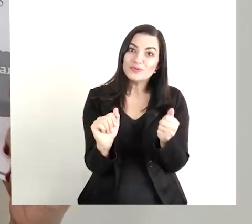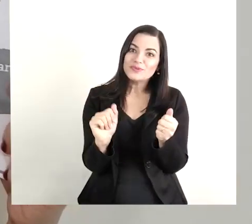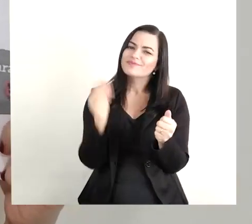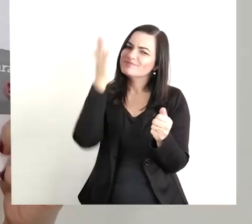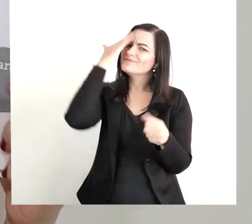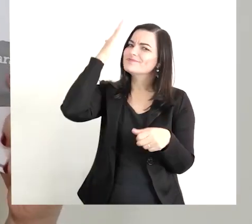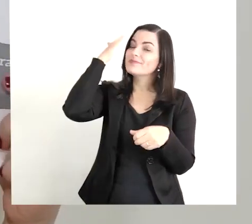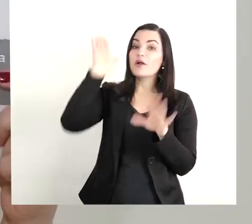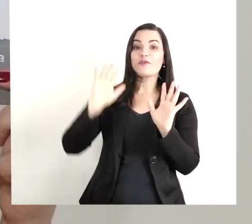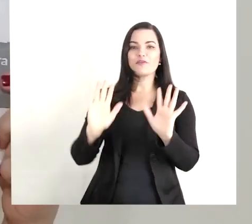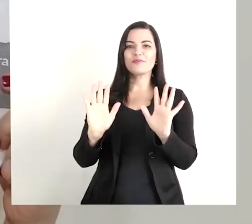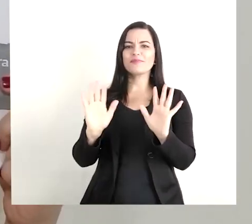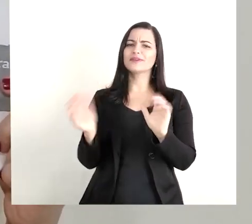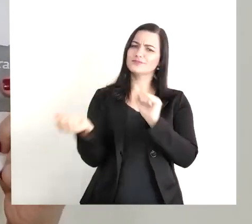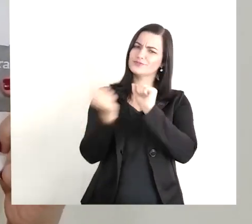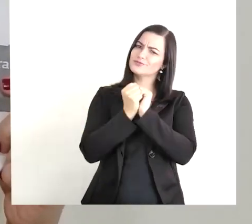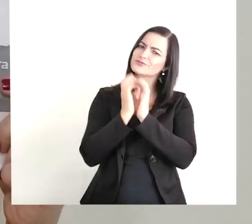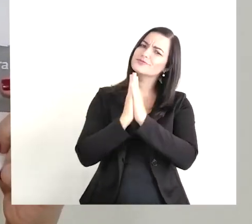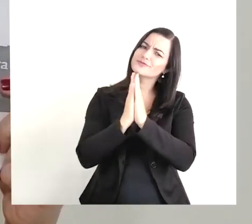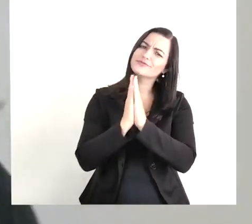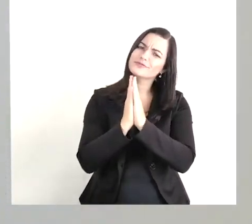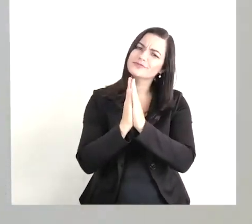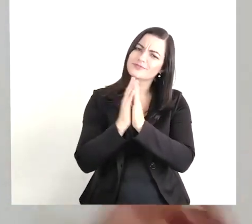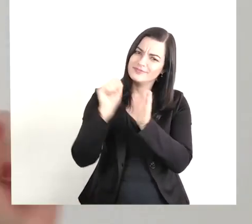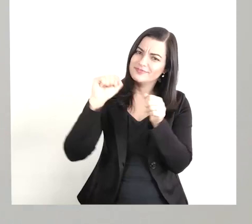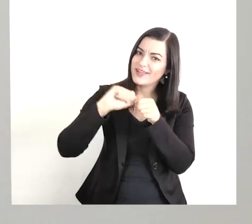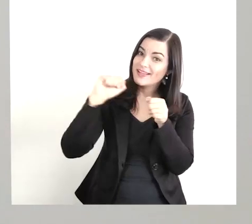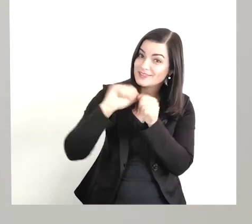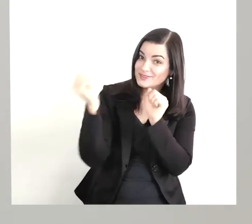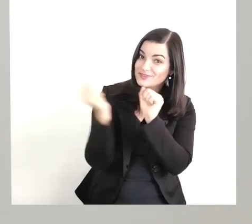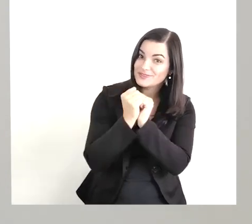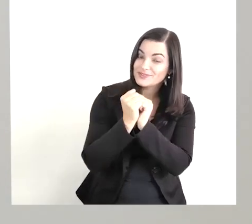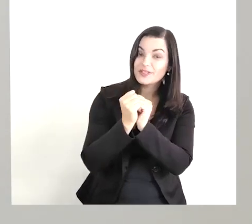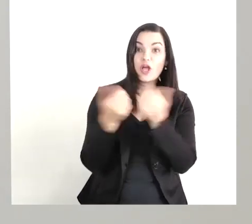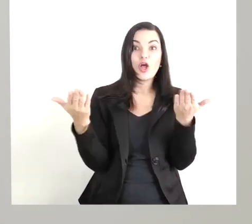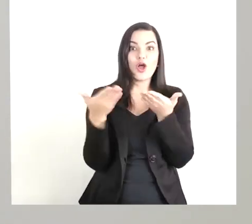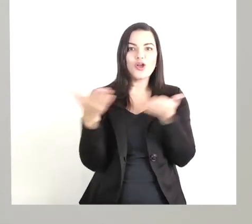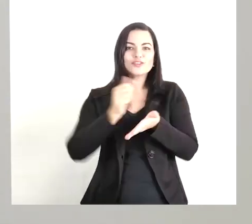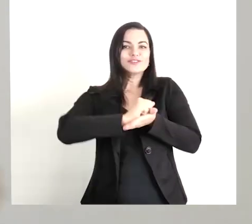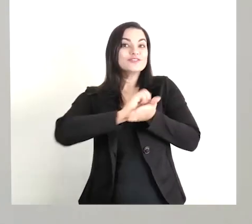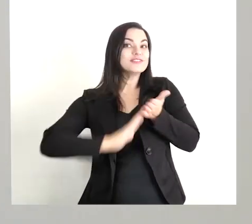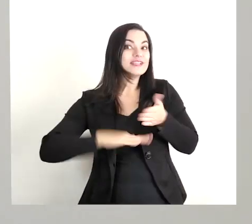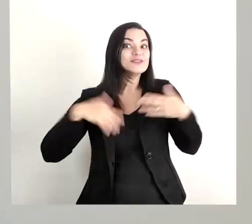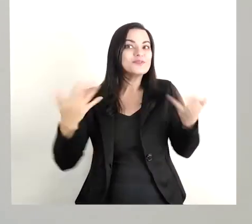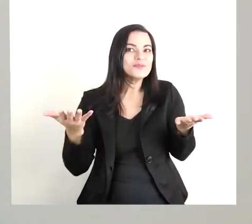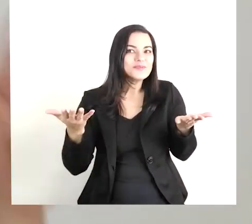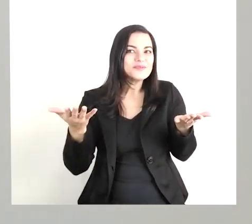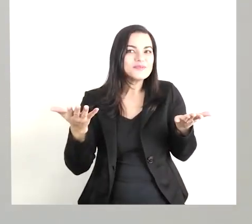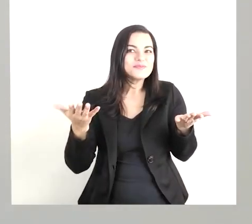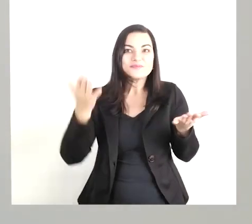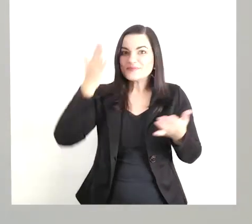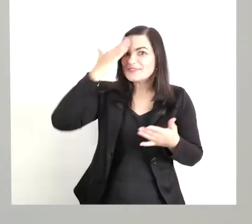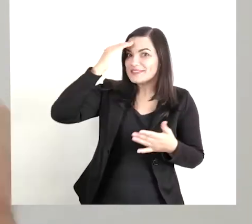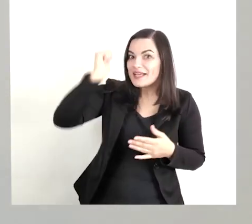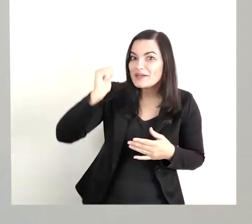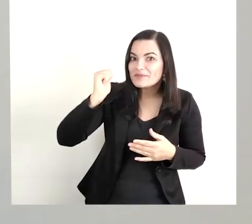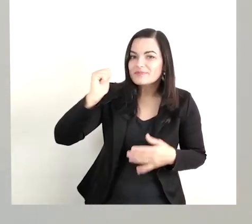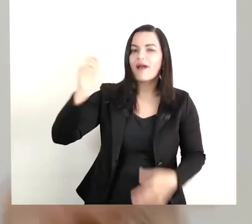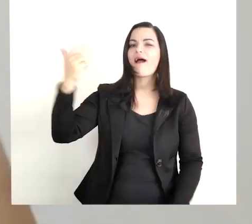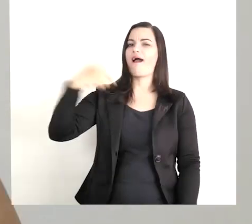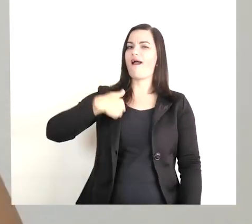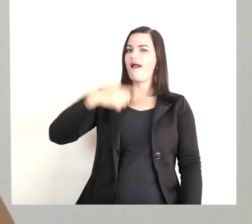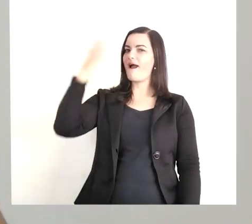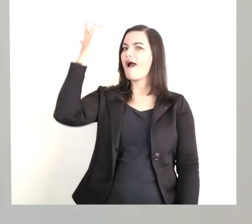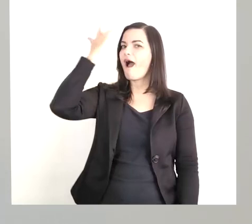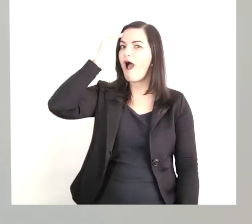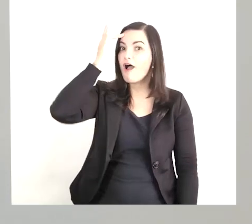atividades, mas vamos fazer juntinhos? A atividade de hoje, sabe qual é? Eu acho que tem gente que